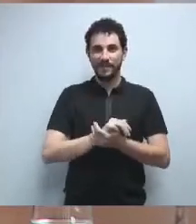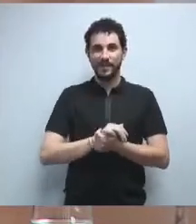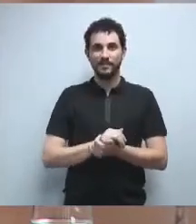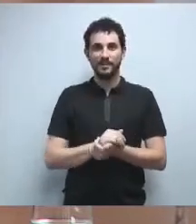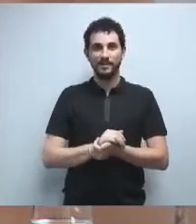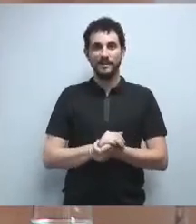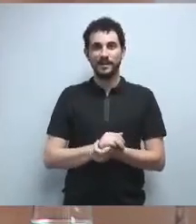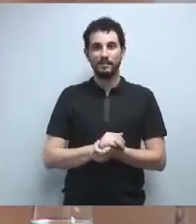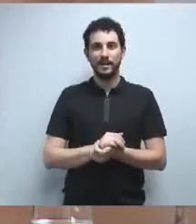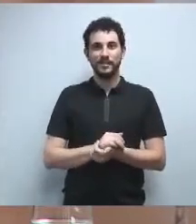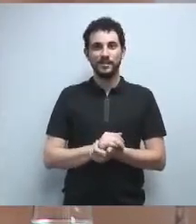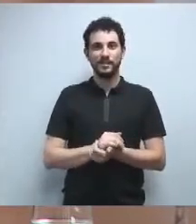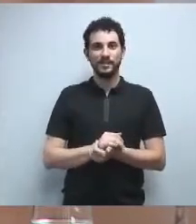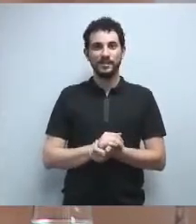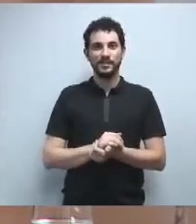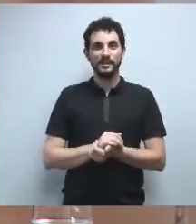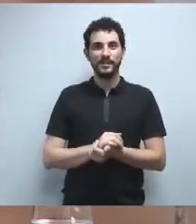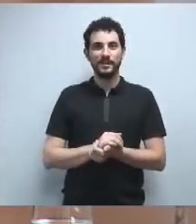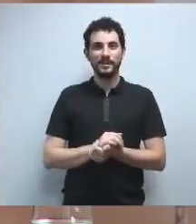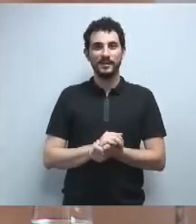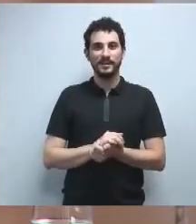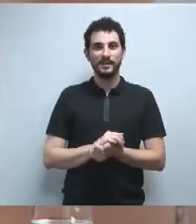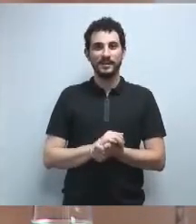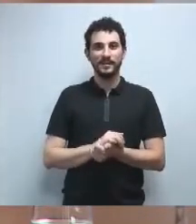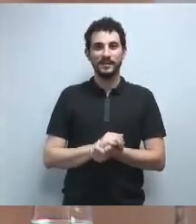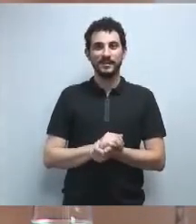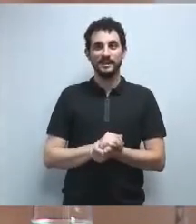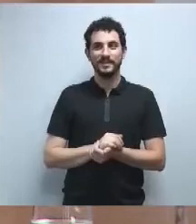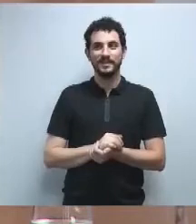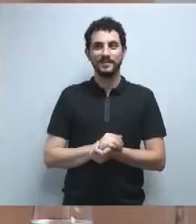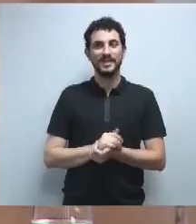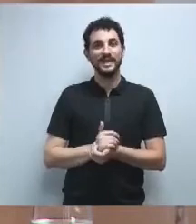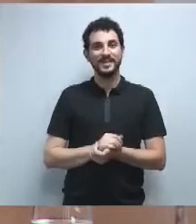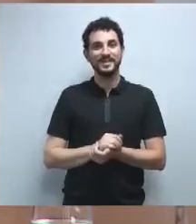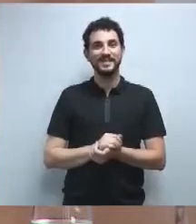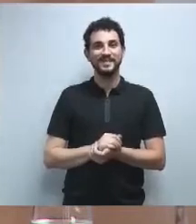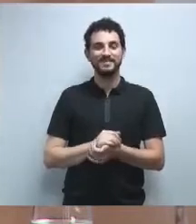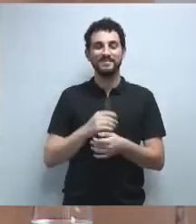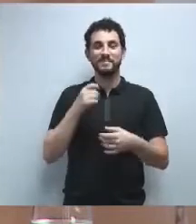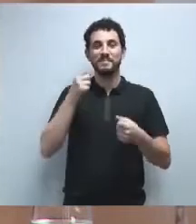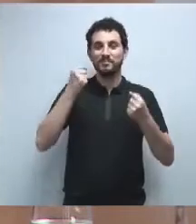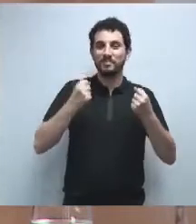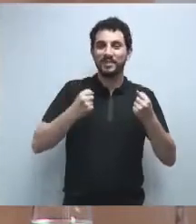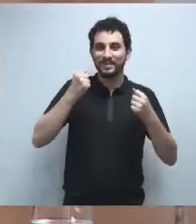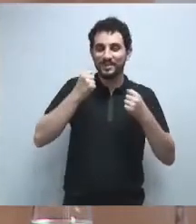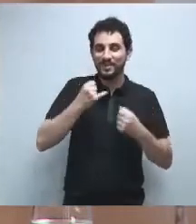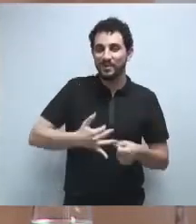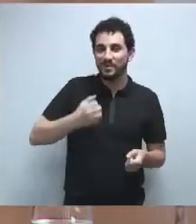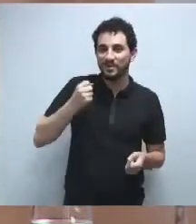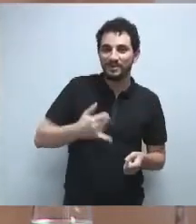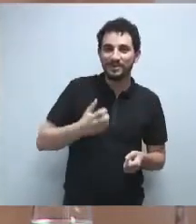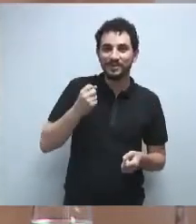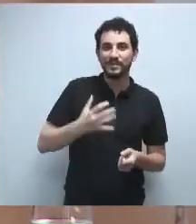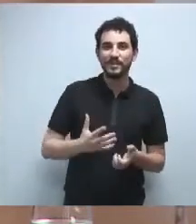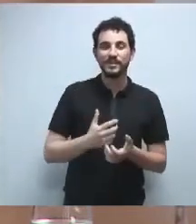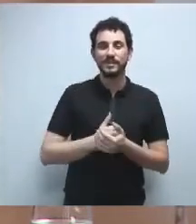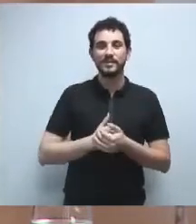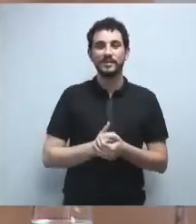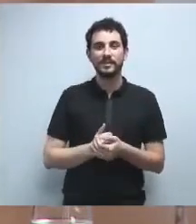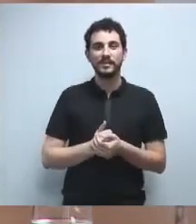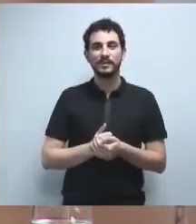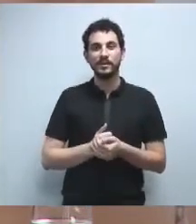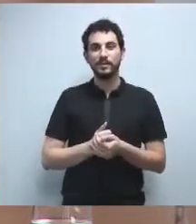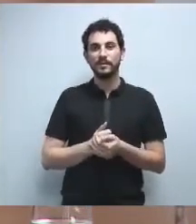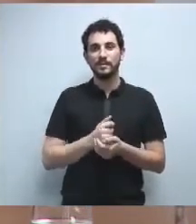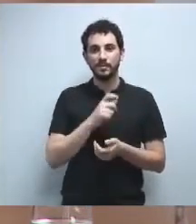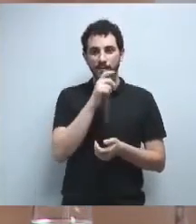todo dia toda hora com discursos que